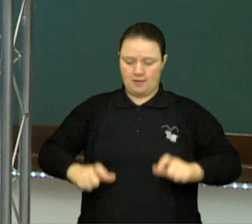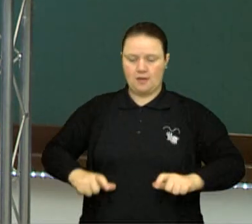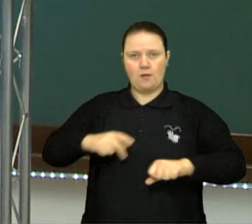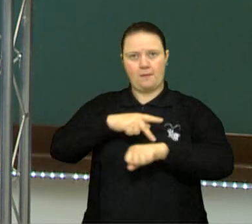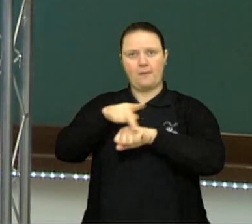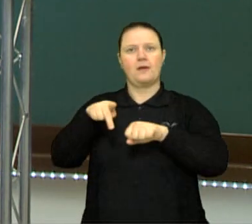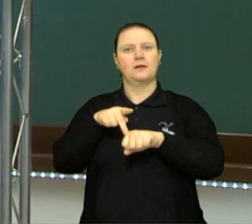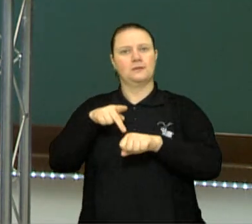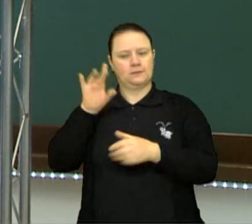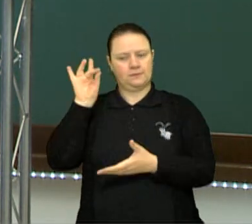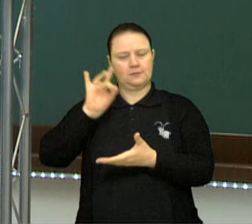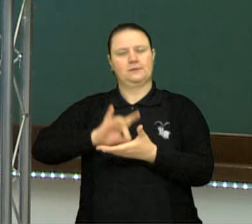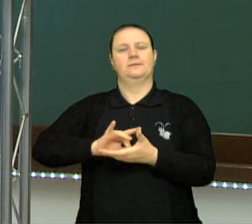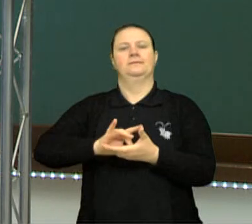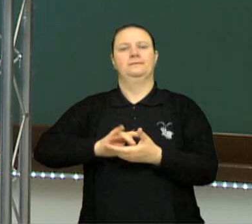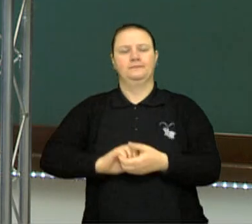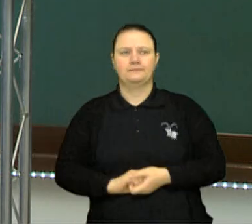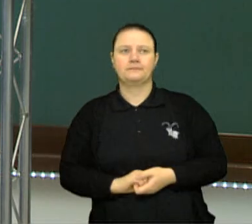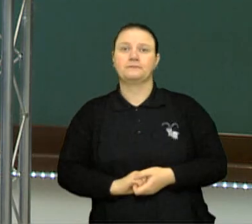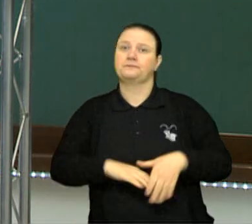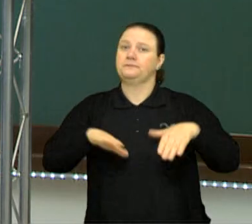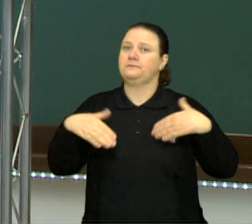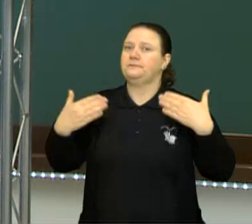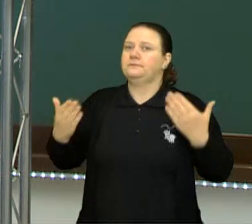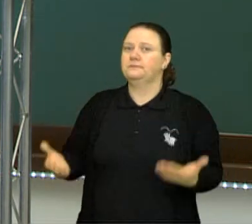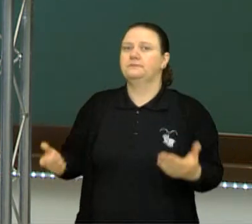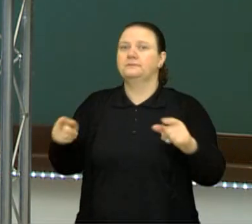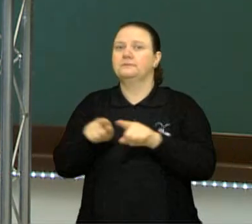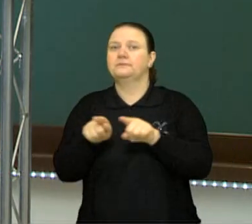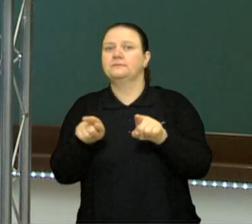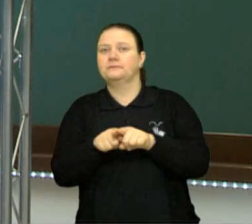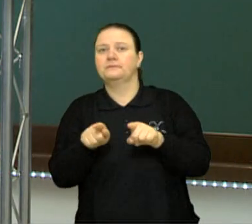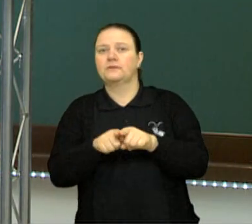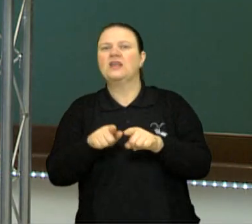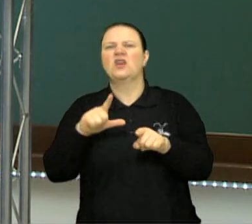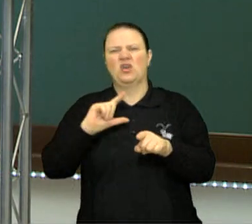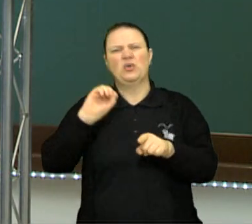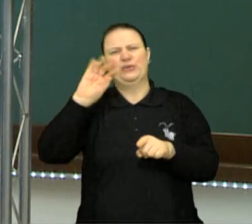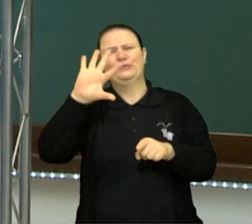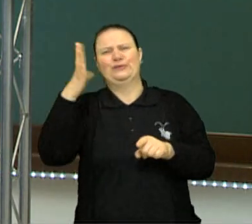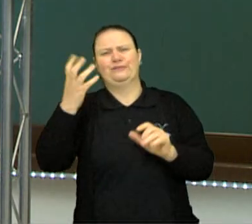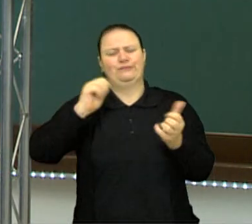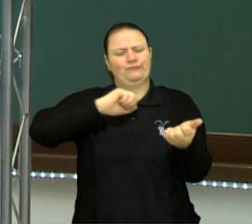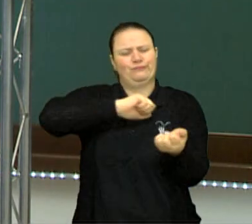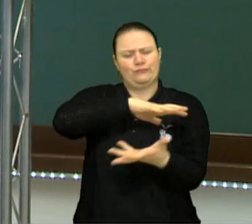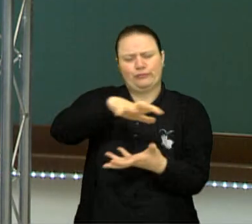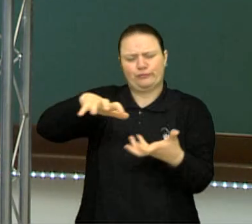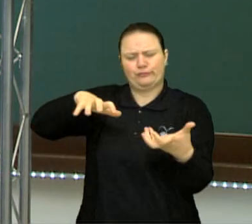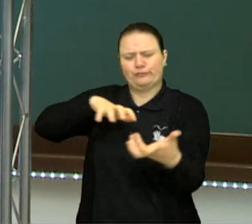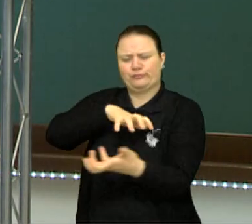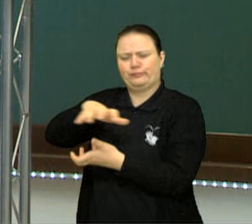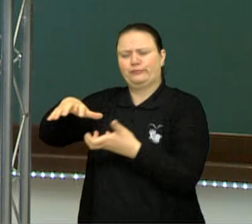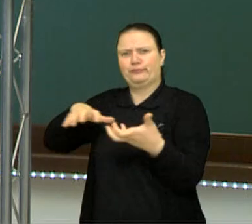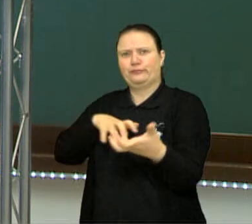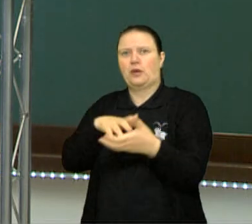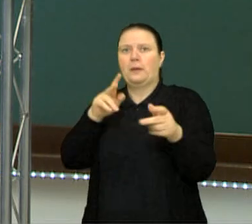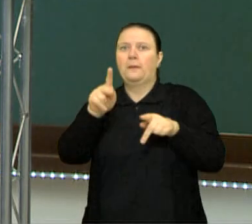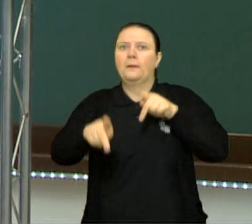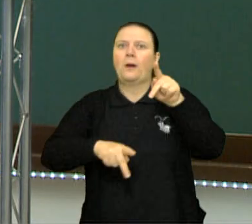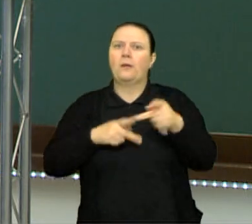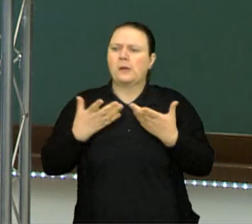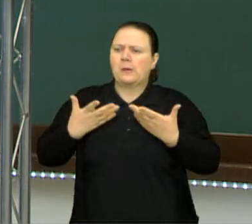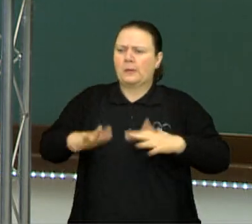outra área que pertence a outro. E nisso, logicamente, algumas revoltas aconteceram, o povo não aceitou, mas